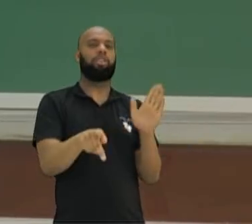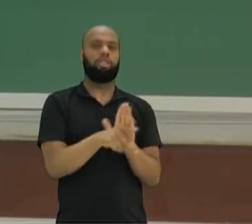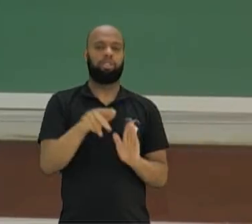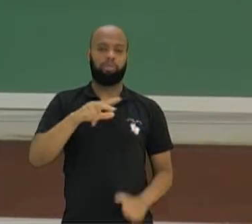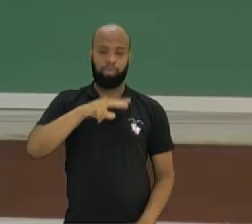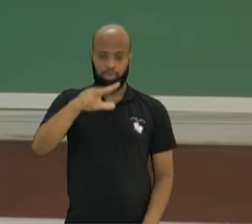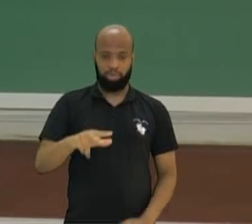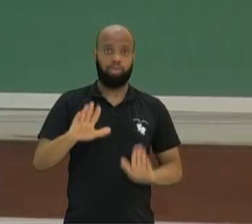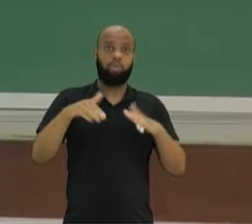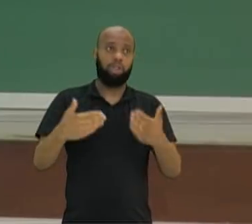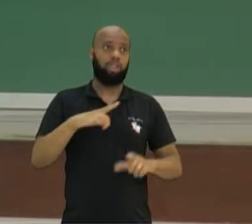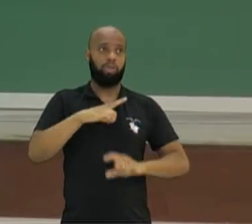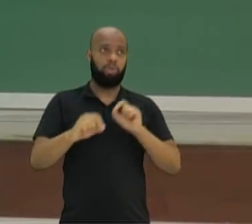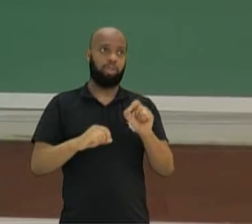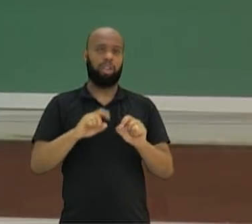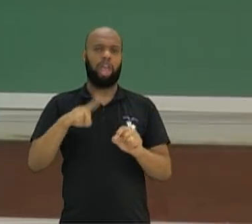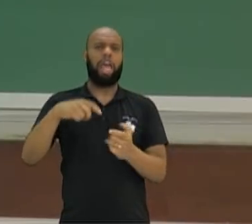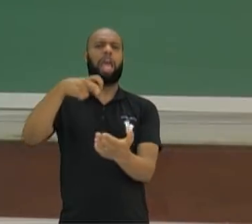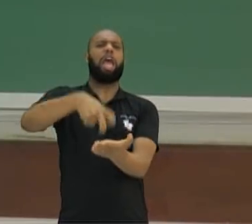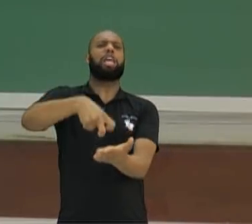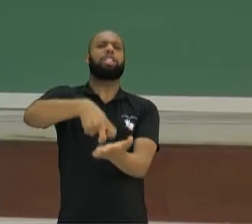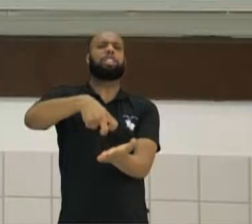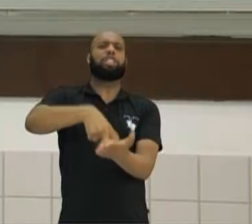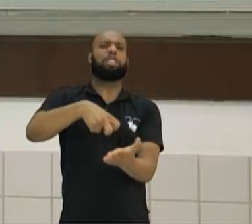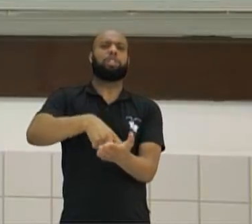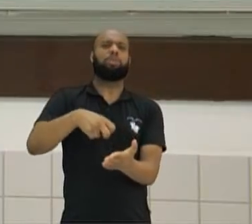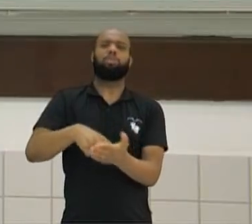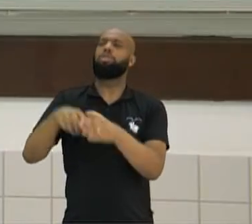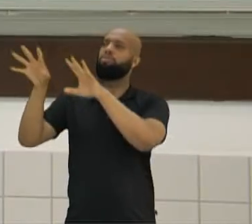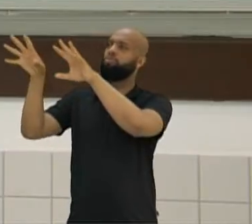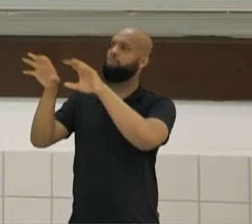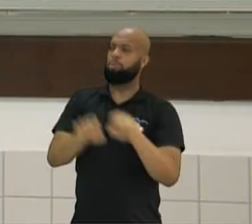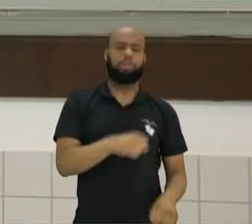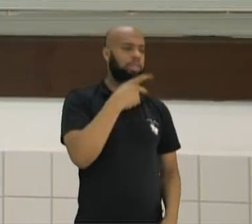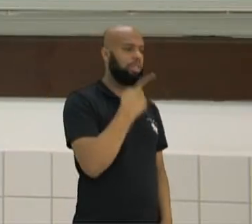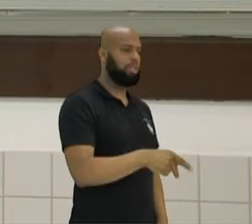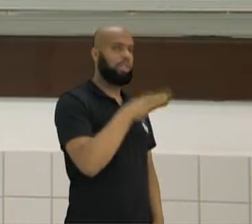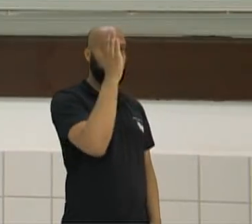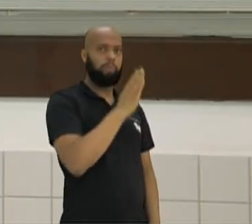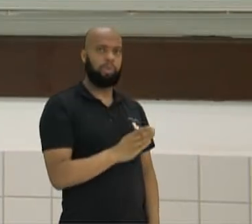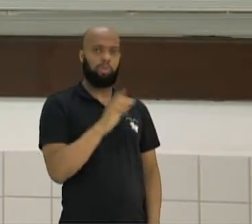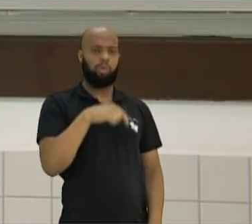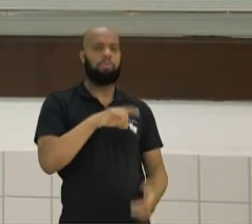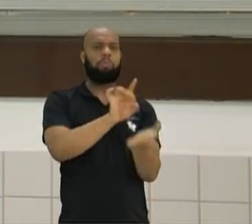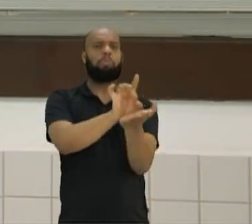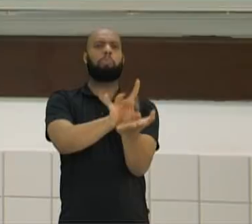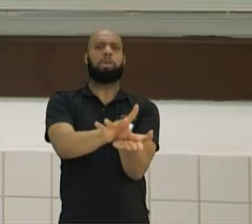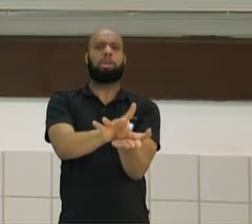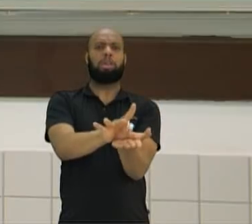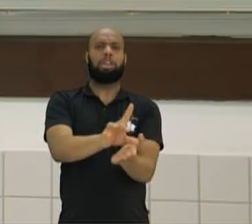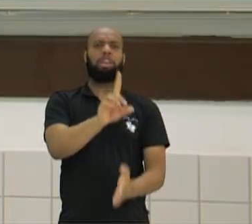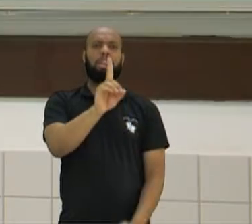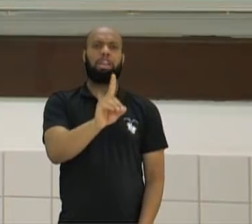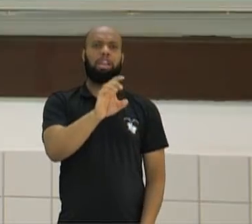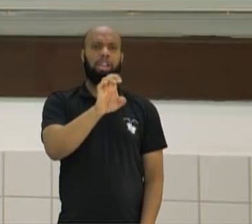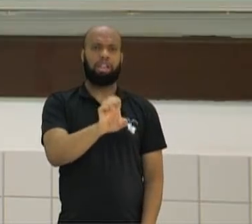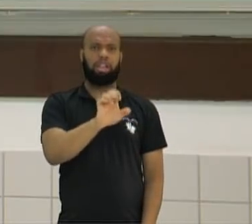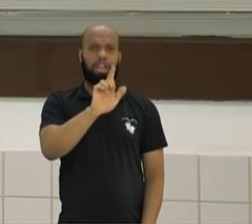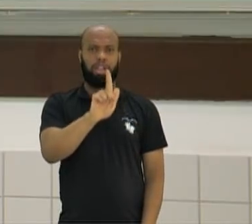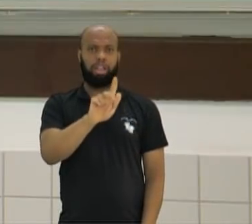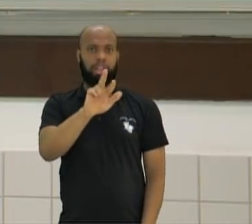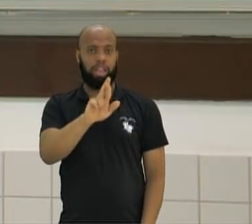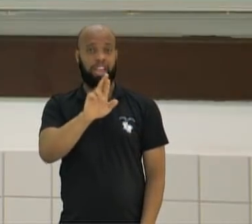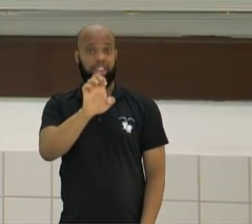e como uma espécie de punição, eram trazidos para o Brasil como chamados de degredados, era o nome deles. Fiz uma música, inclusive, chamada